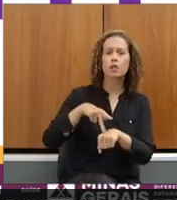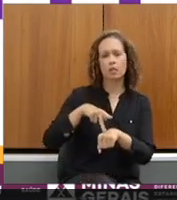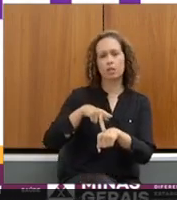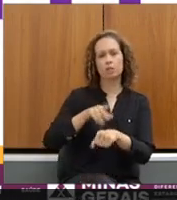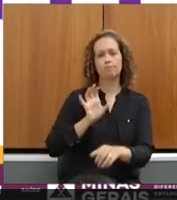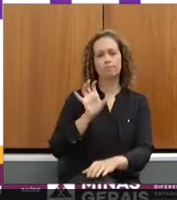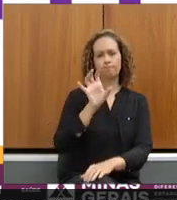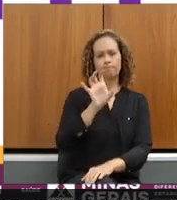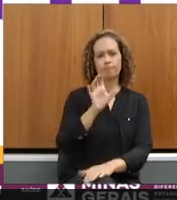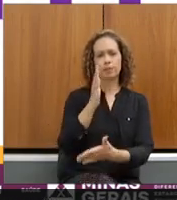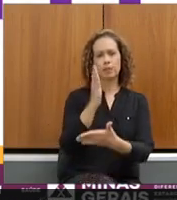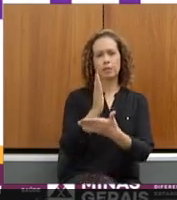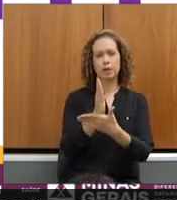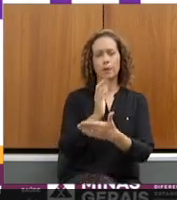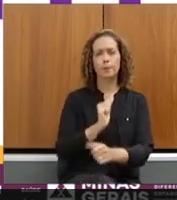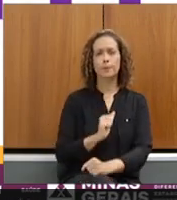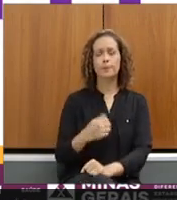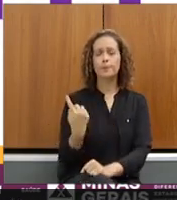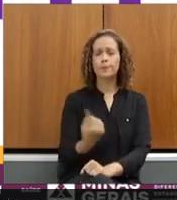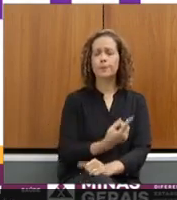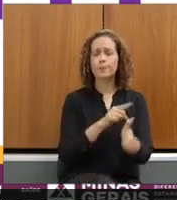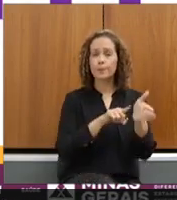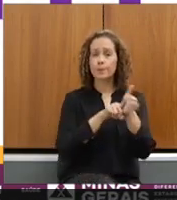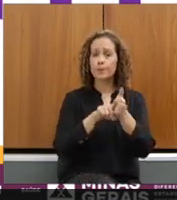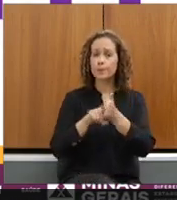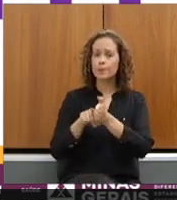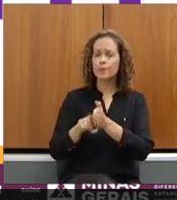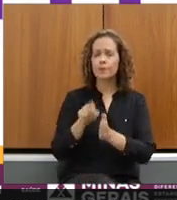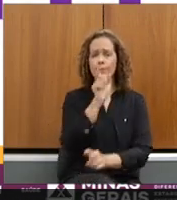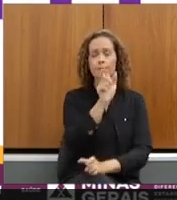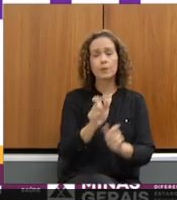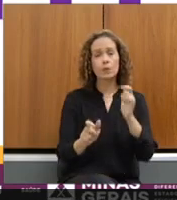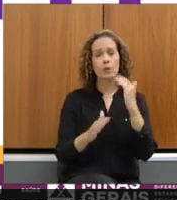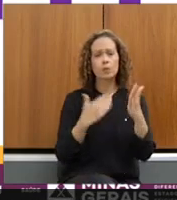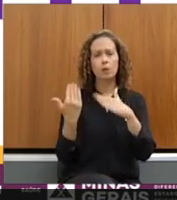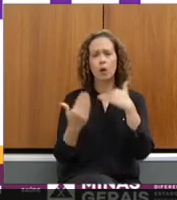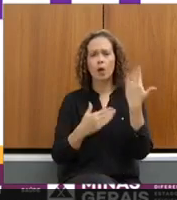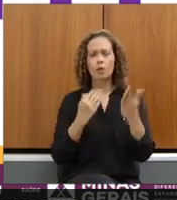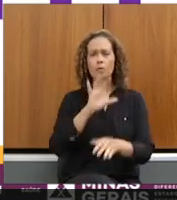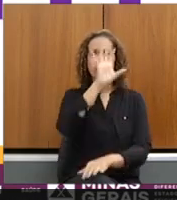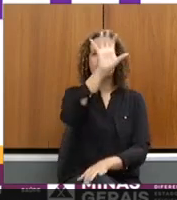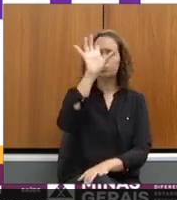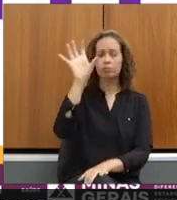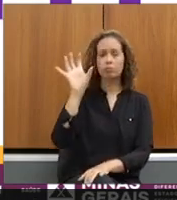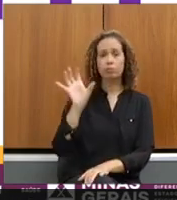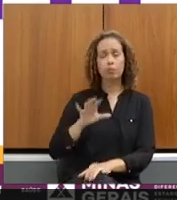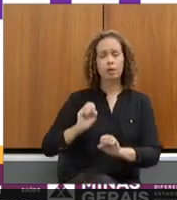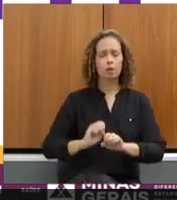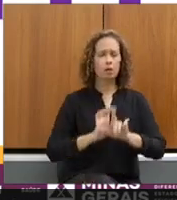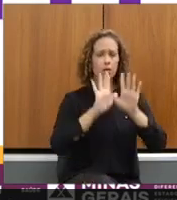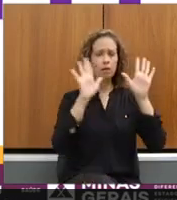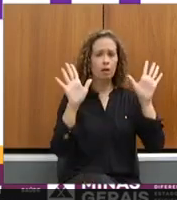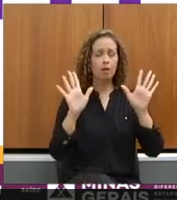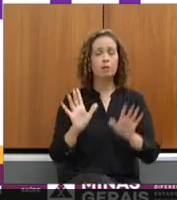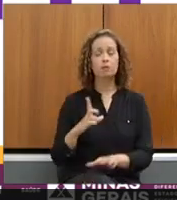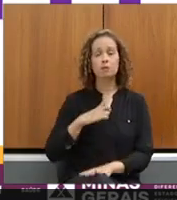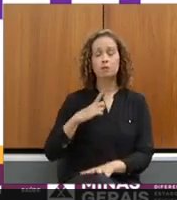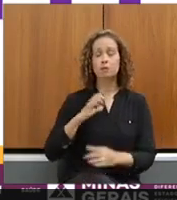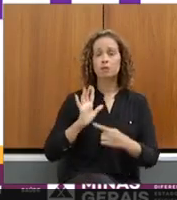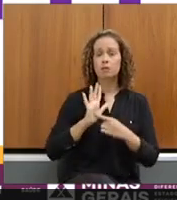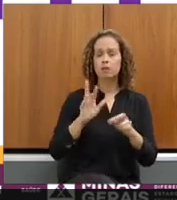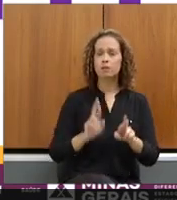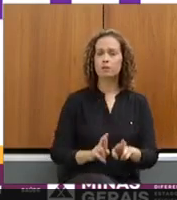e quando nós vemos o coeficiente de mortalidade por região é tem uma nitidez muito claro que há uma diferença